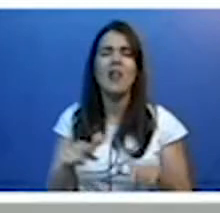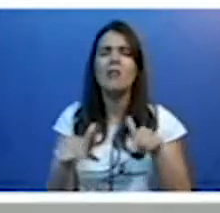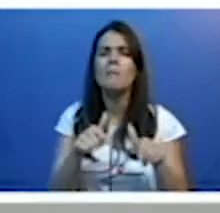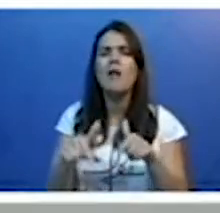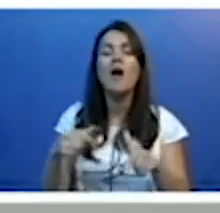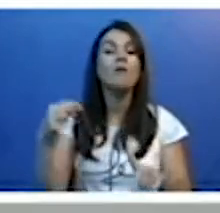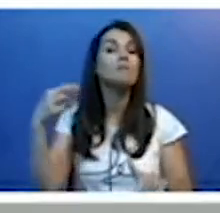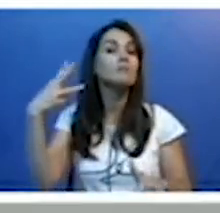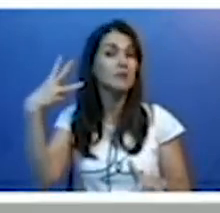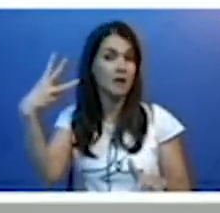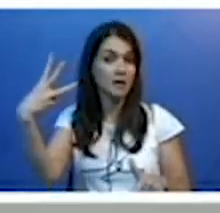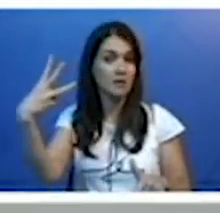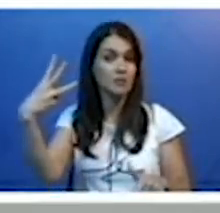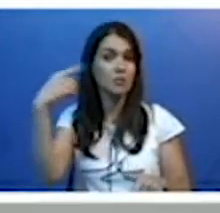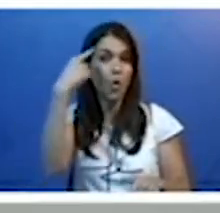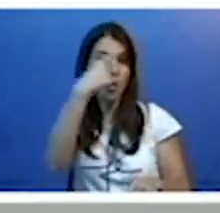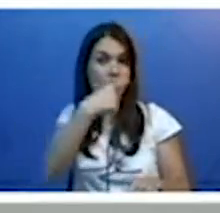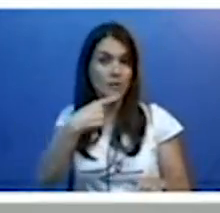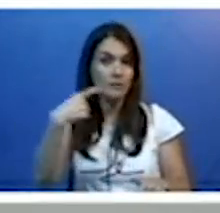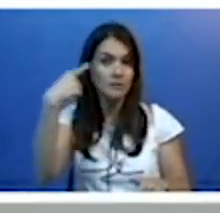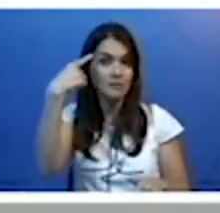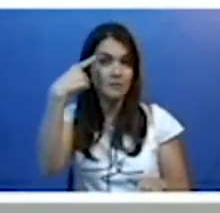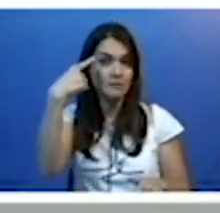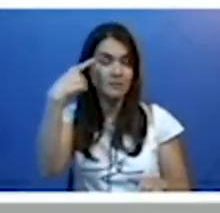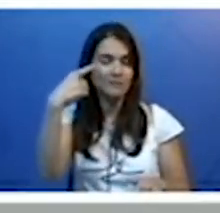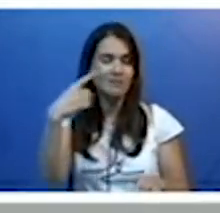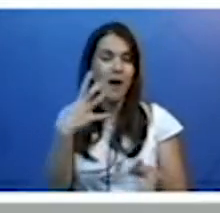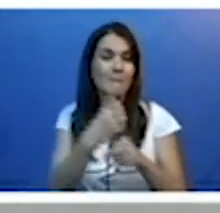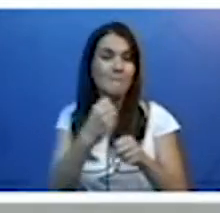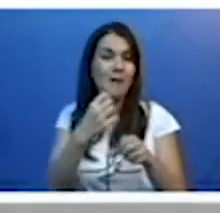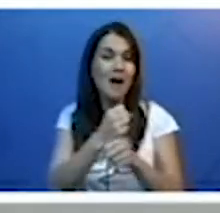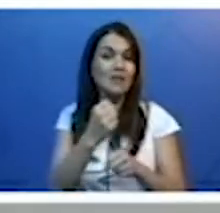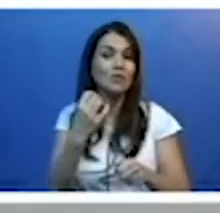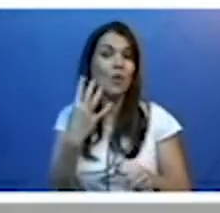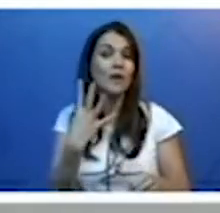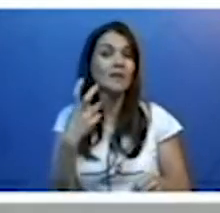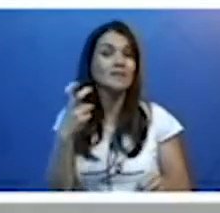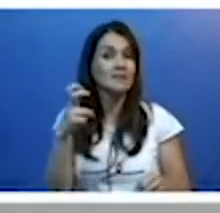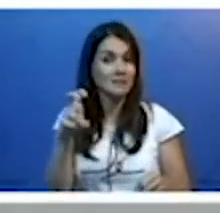horas, ela vai ganhar mais 45 reais. Vai dar